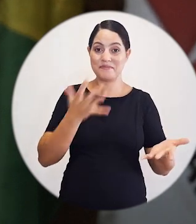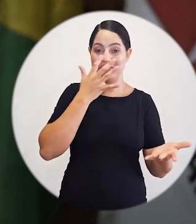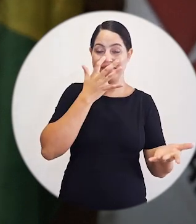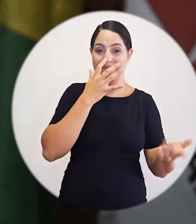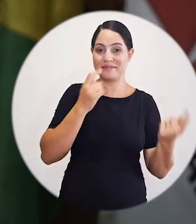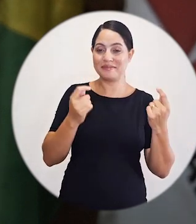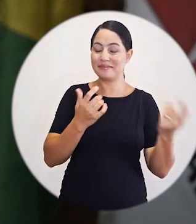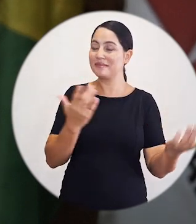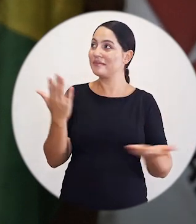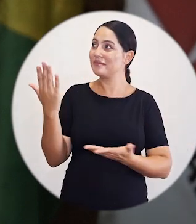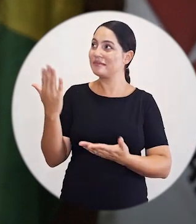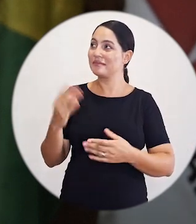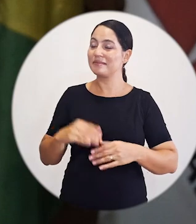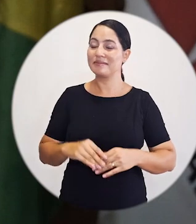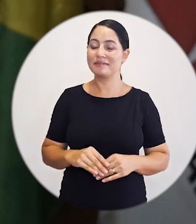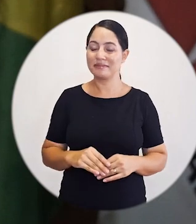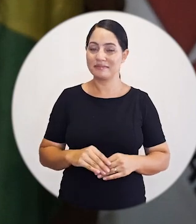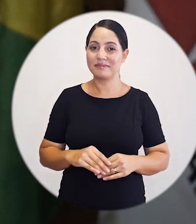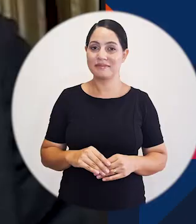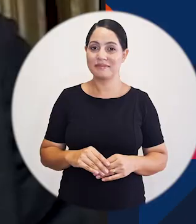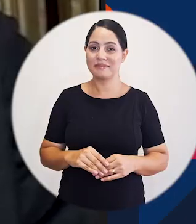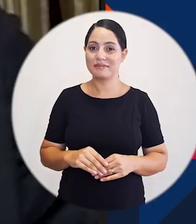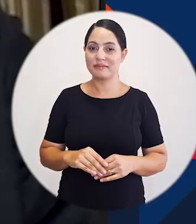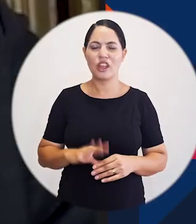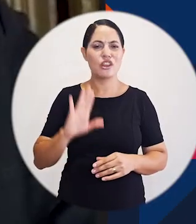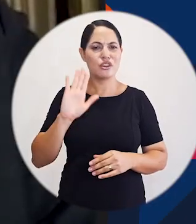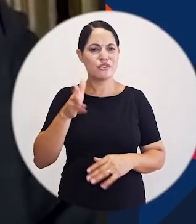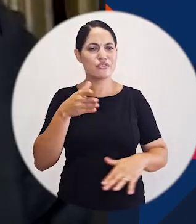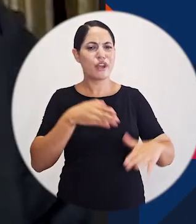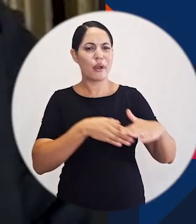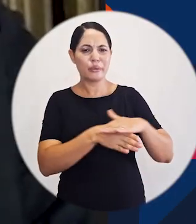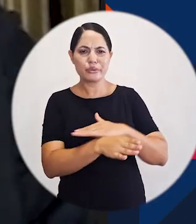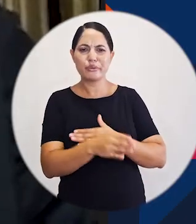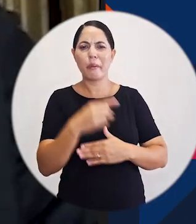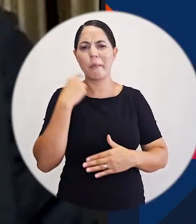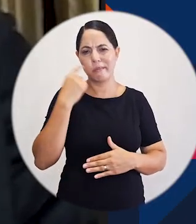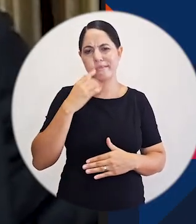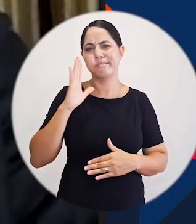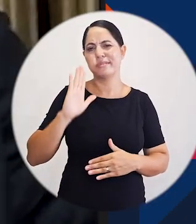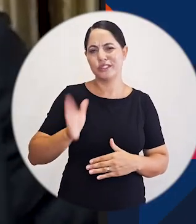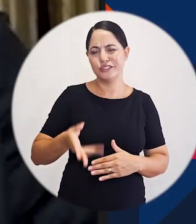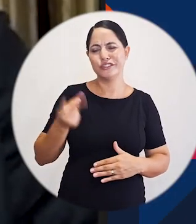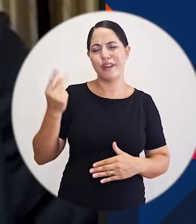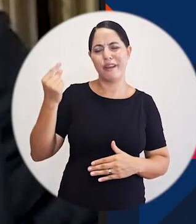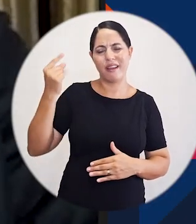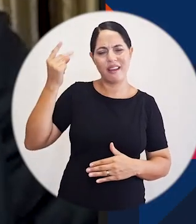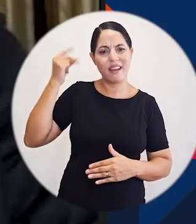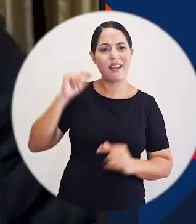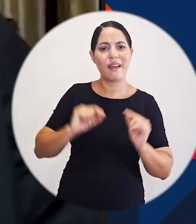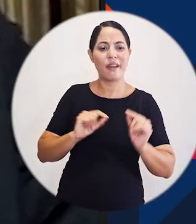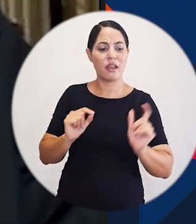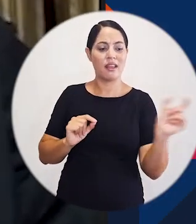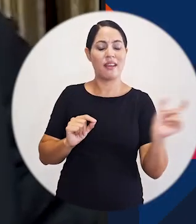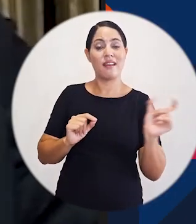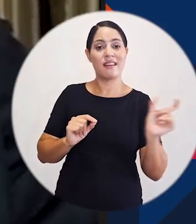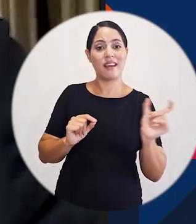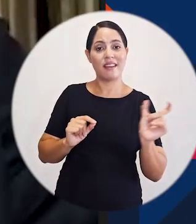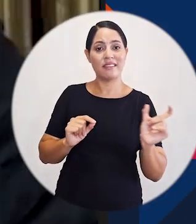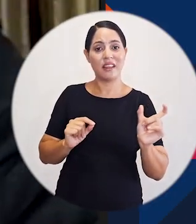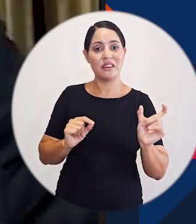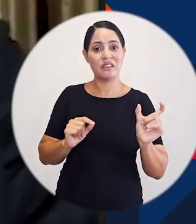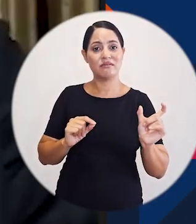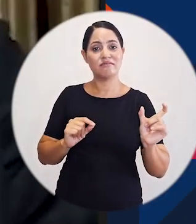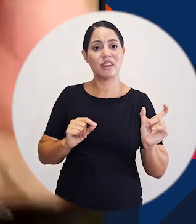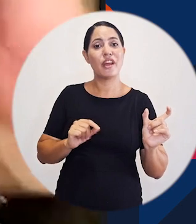a gente confere agora na entrevista. O que os advogados estão acostumados e há muito tempo utilizam é aquela